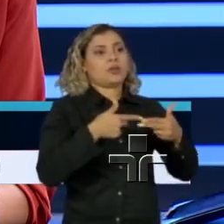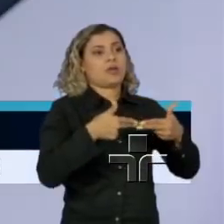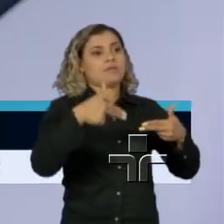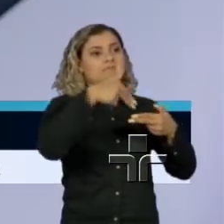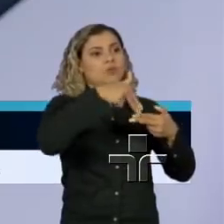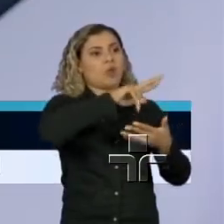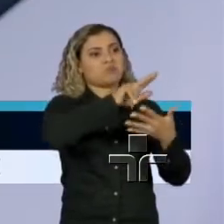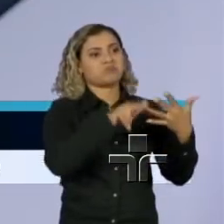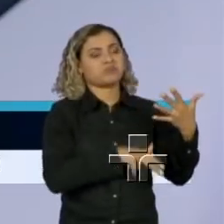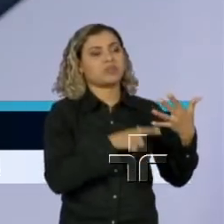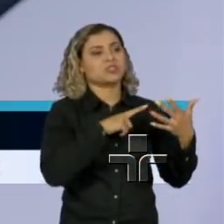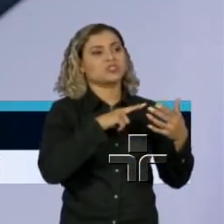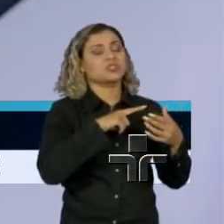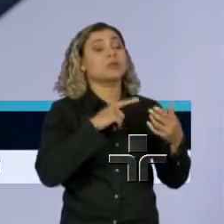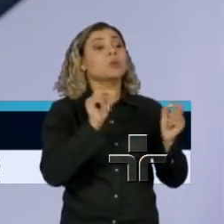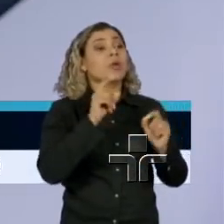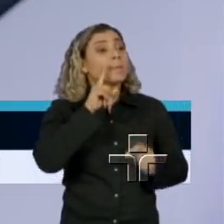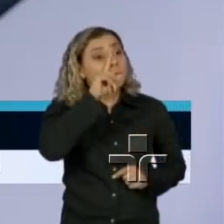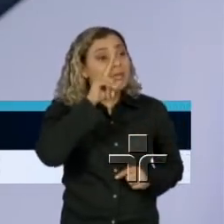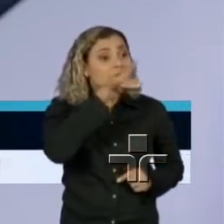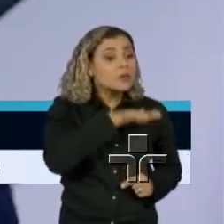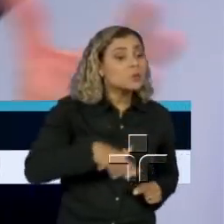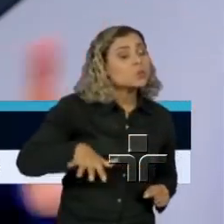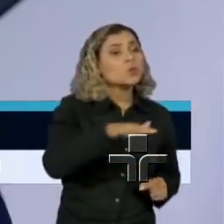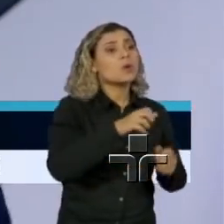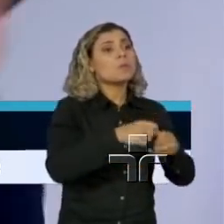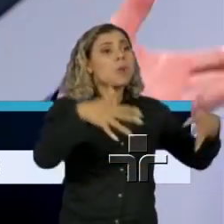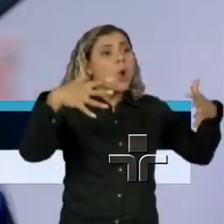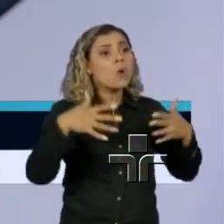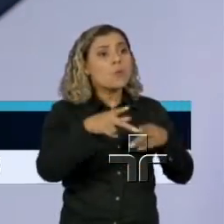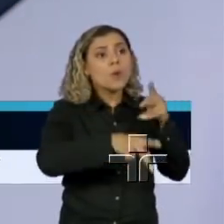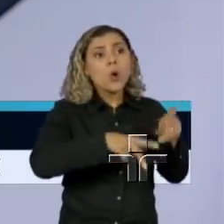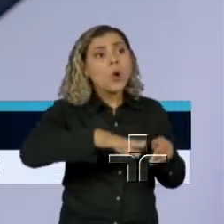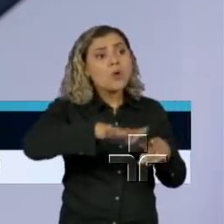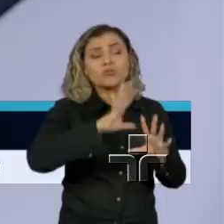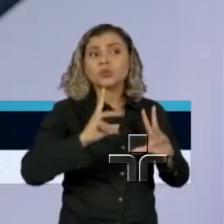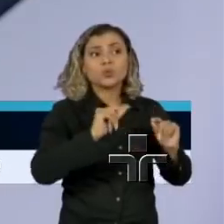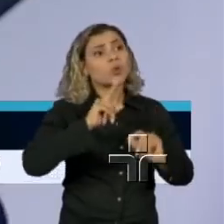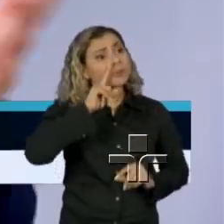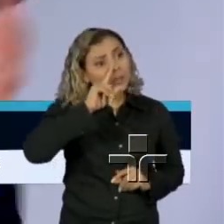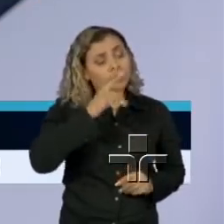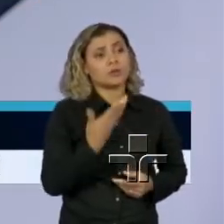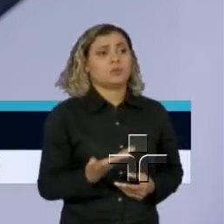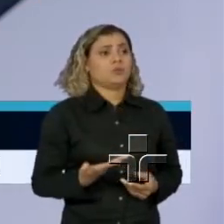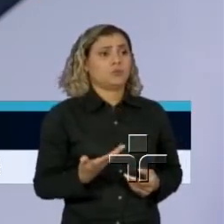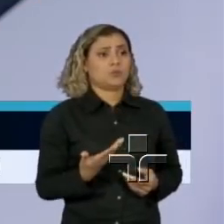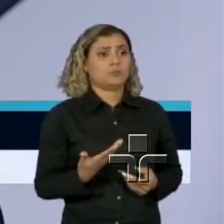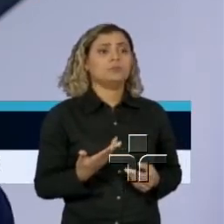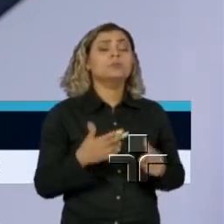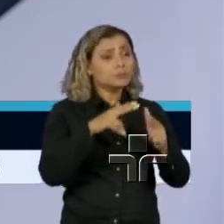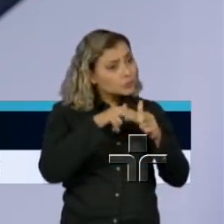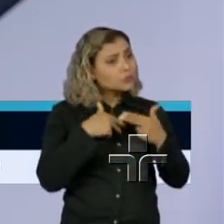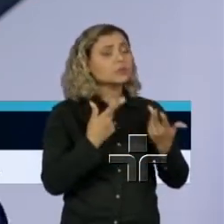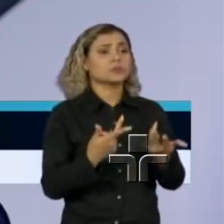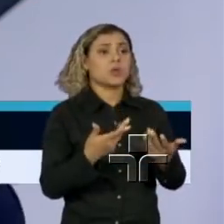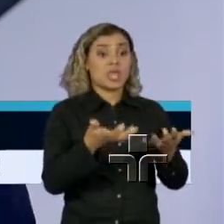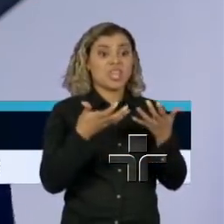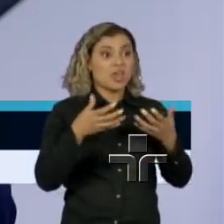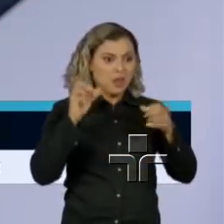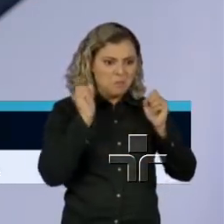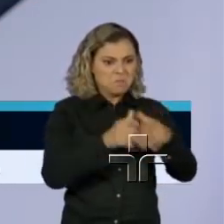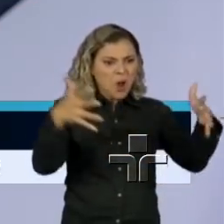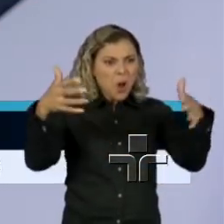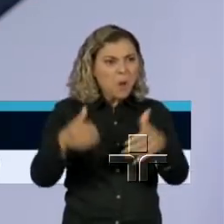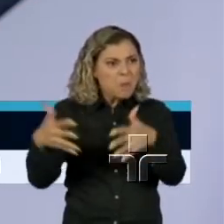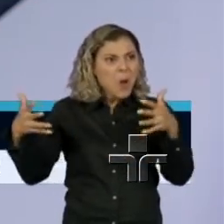em risco a segurança do povo em geral, né? A segurança de todos, que iriam usar essa arma química em